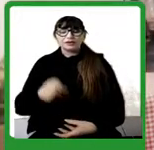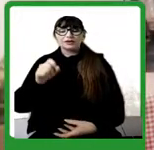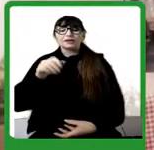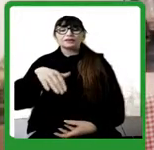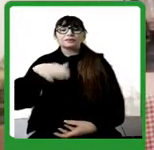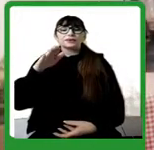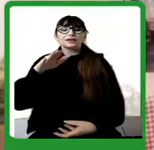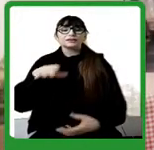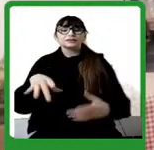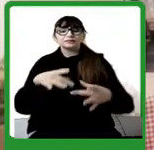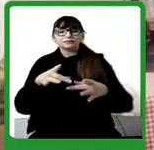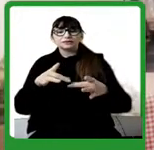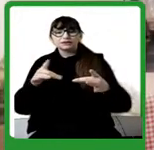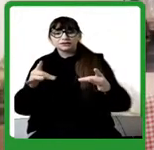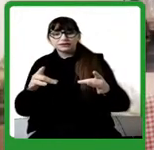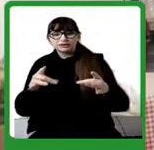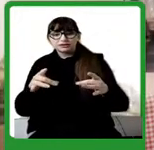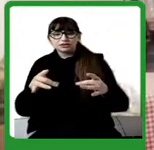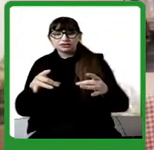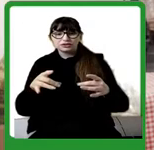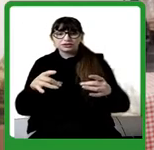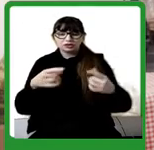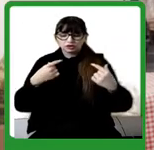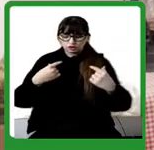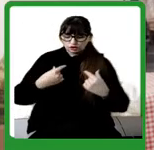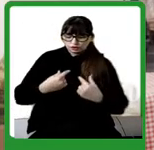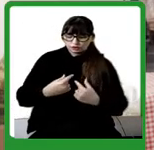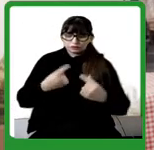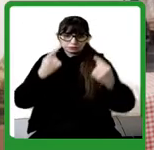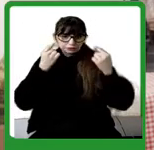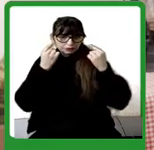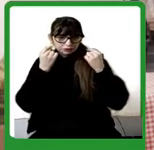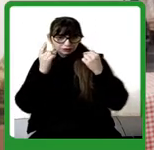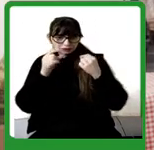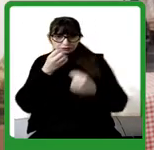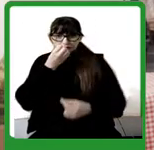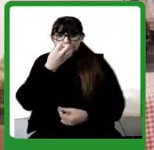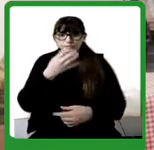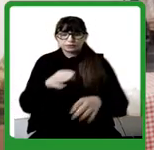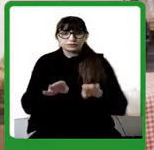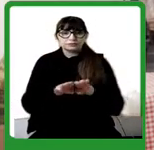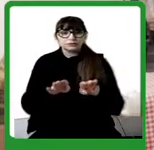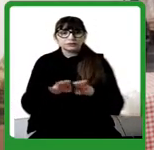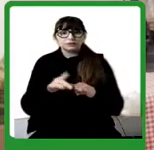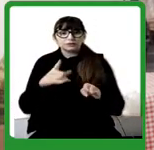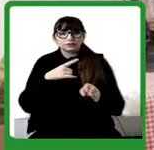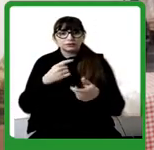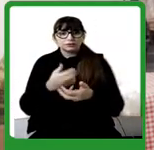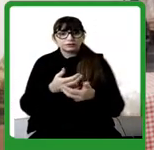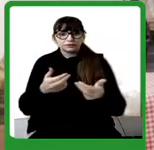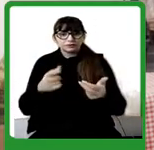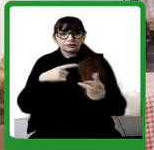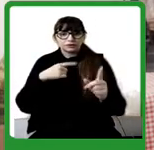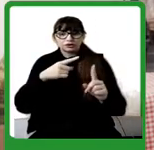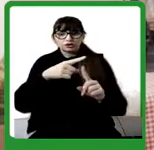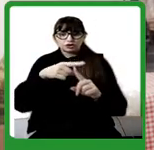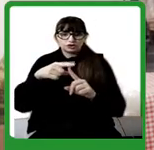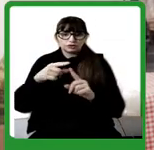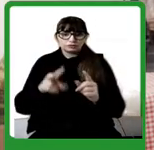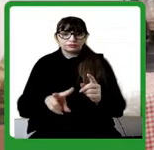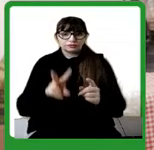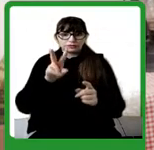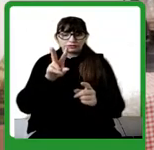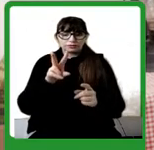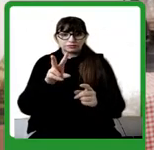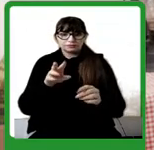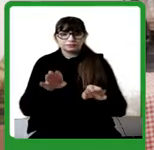já falei, joia é um baita presente, né? Sim. Que tem de tudo que é tipo de valor. Uma coisa que tu pode